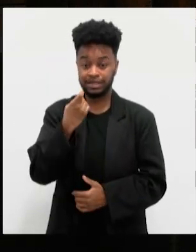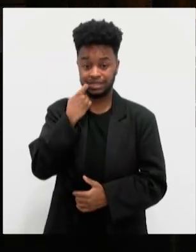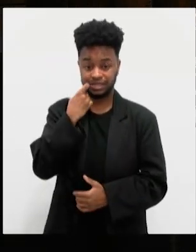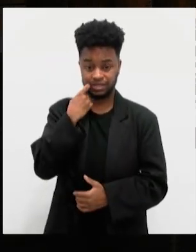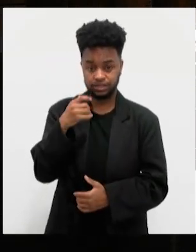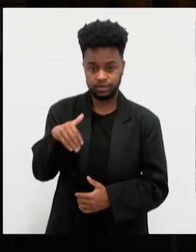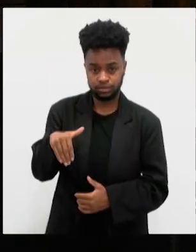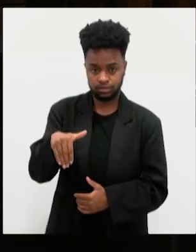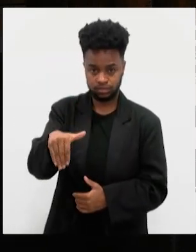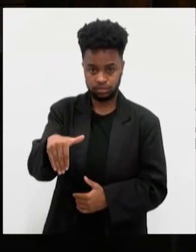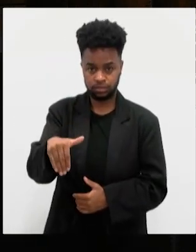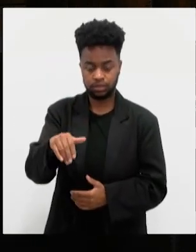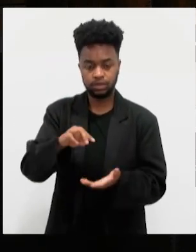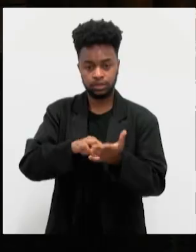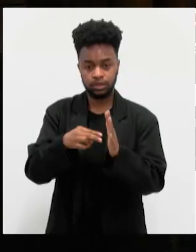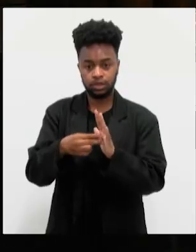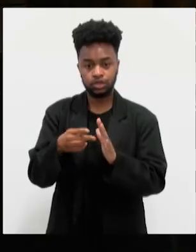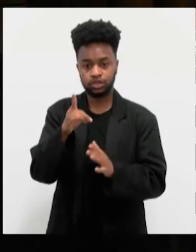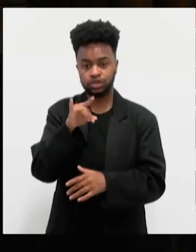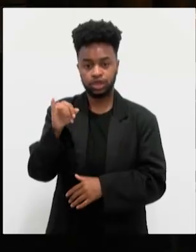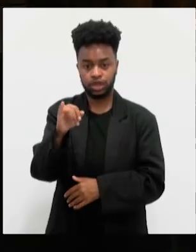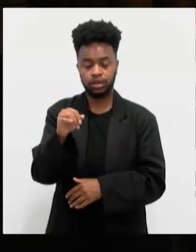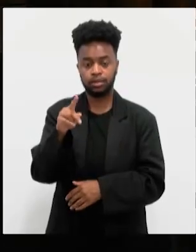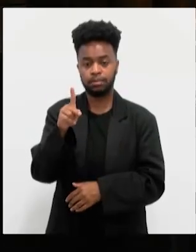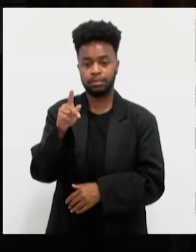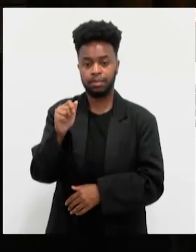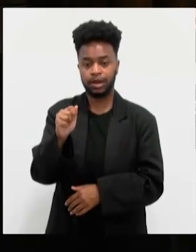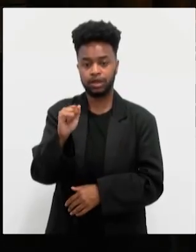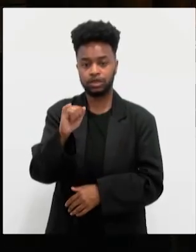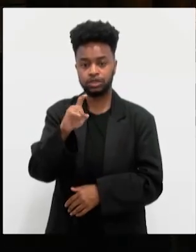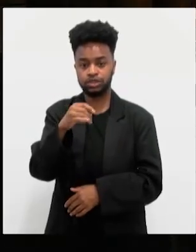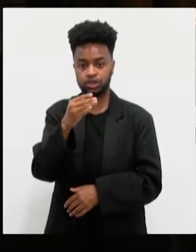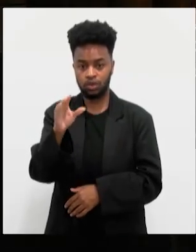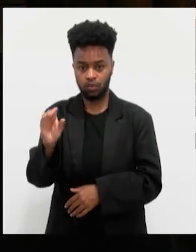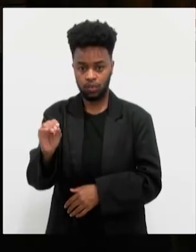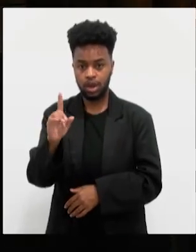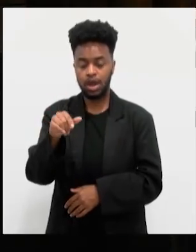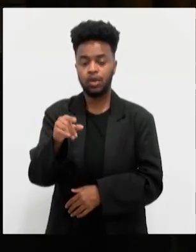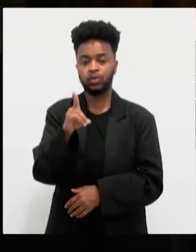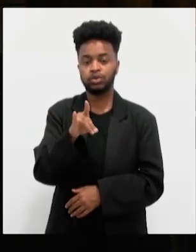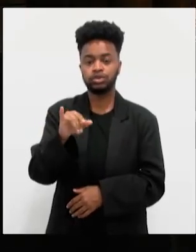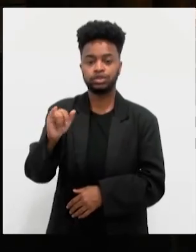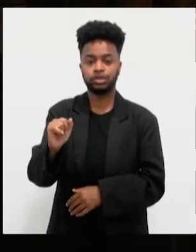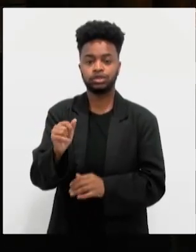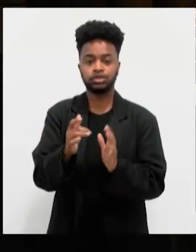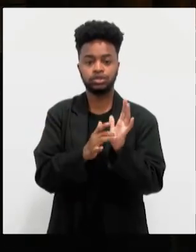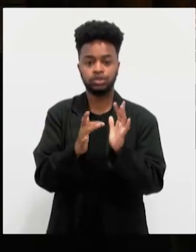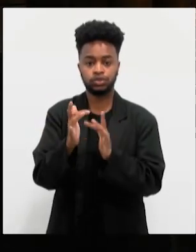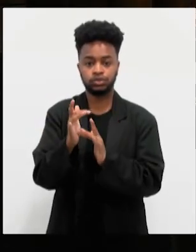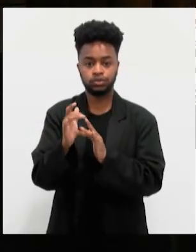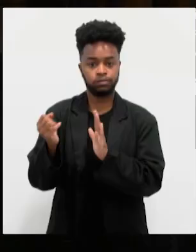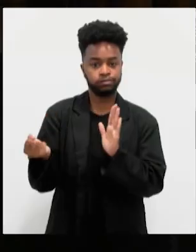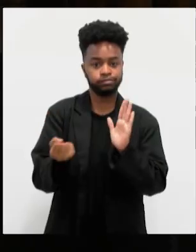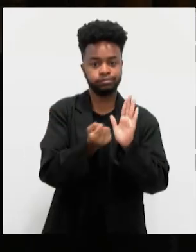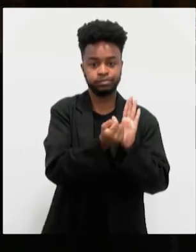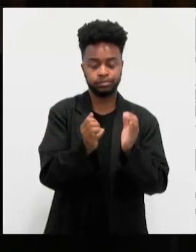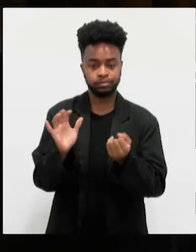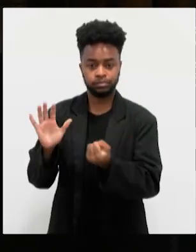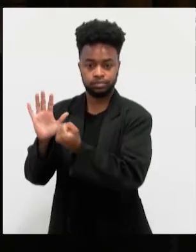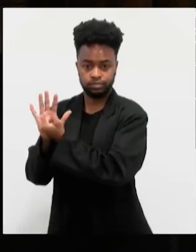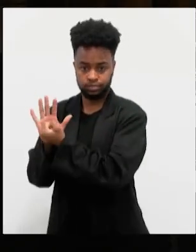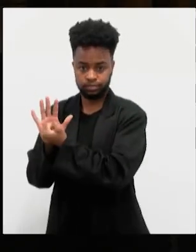Sexta-feira é o dia da Paixão, dia que Jesus foi